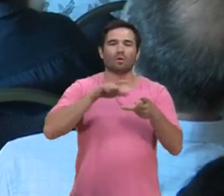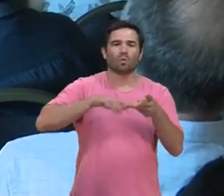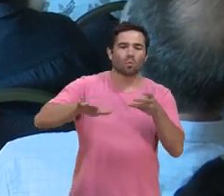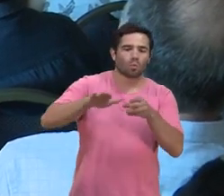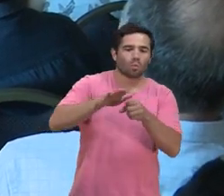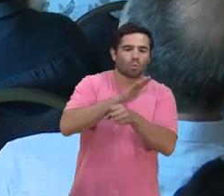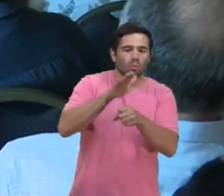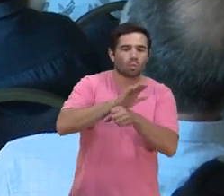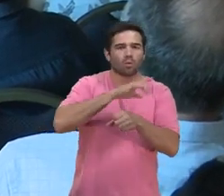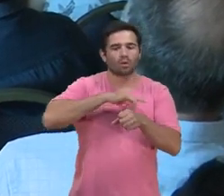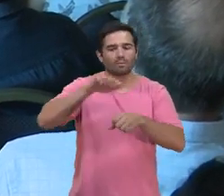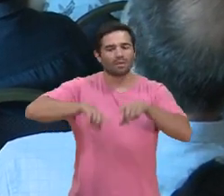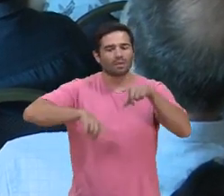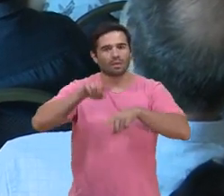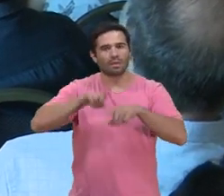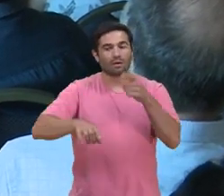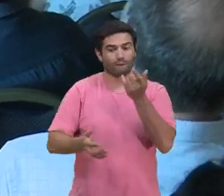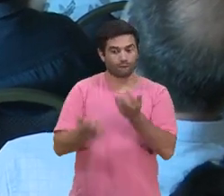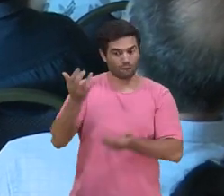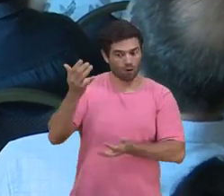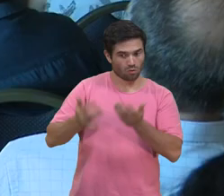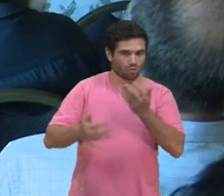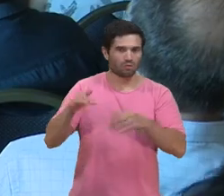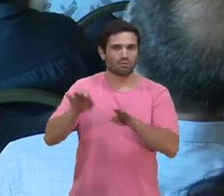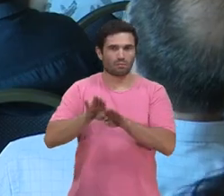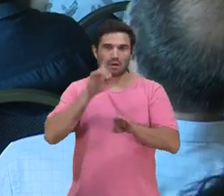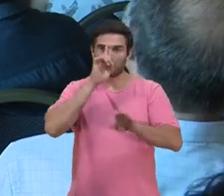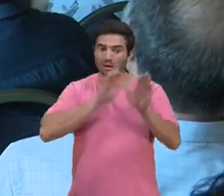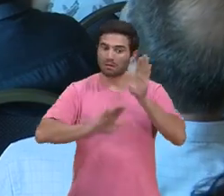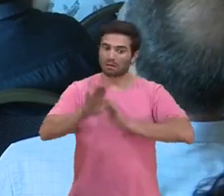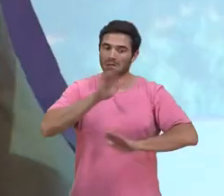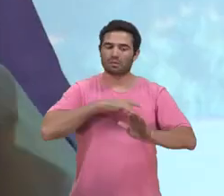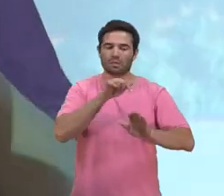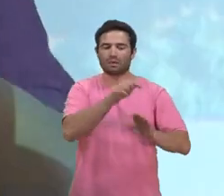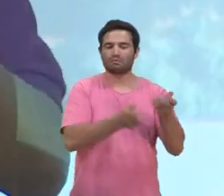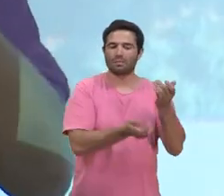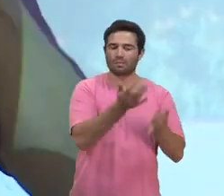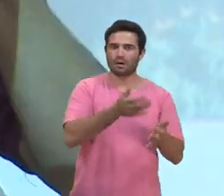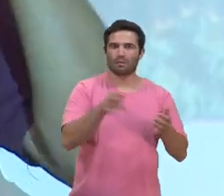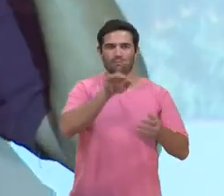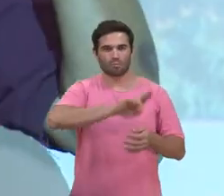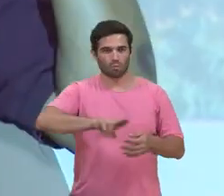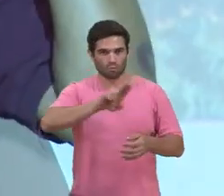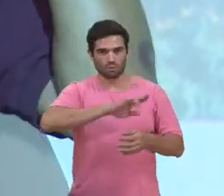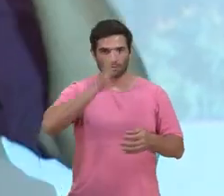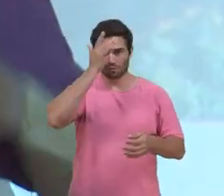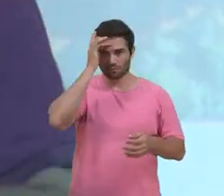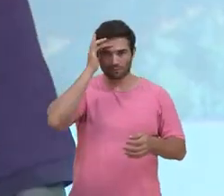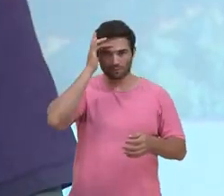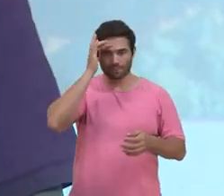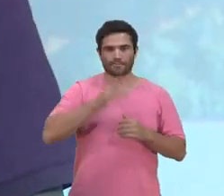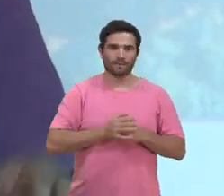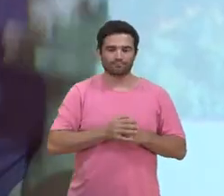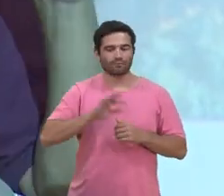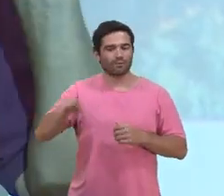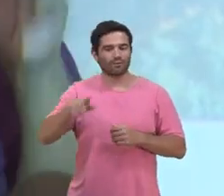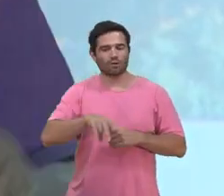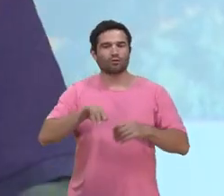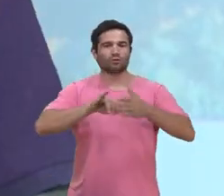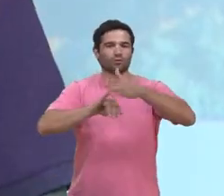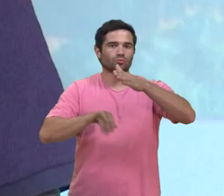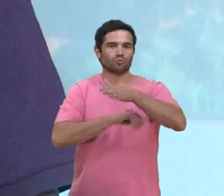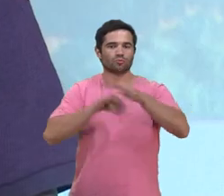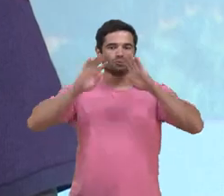material combustível e risco de incêndios em um local determinado pelo usuário. O professor do Instituto de